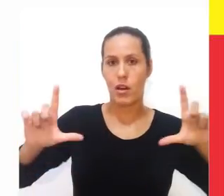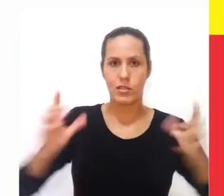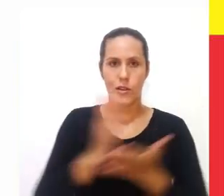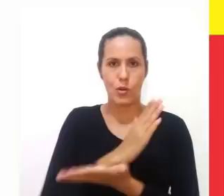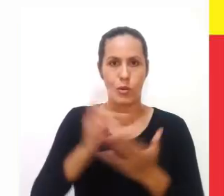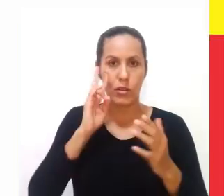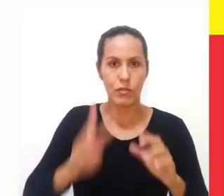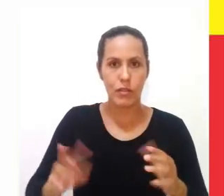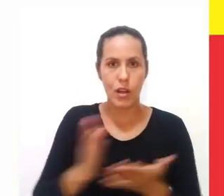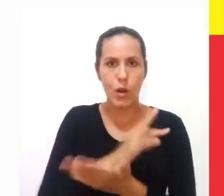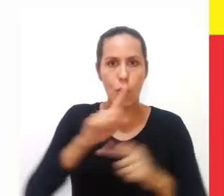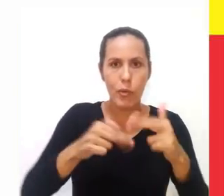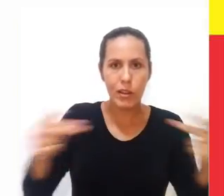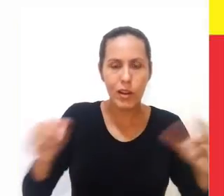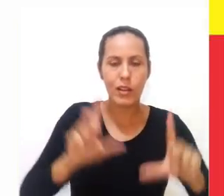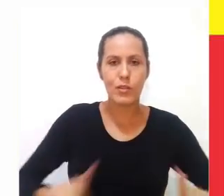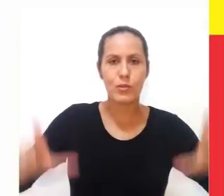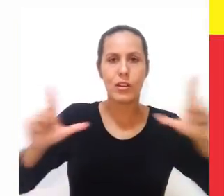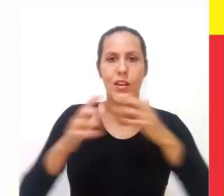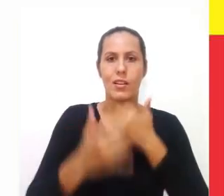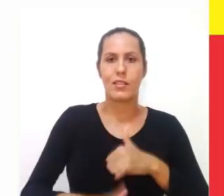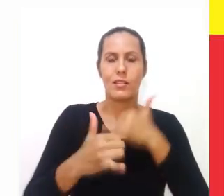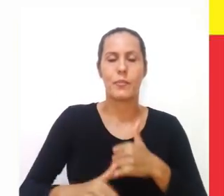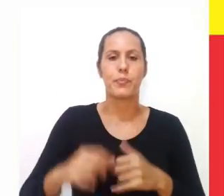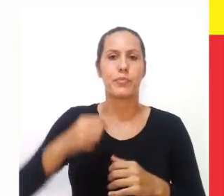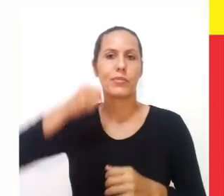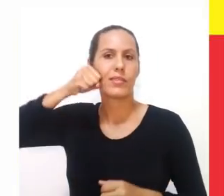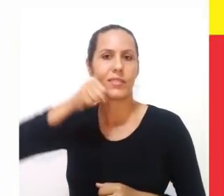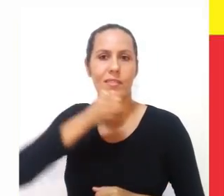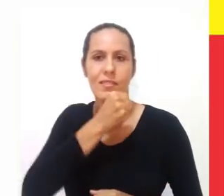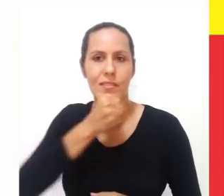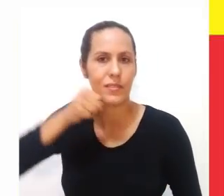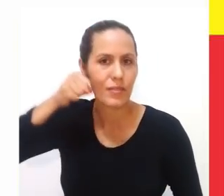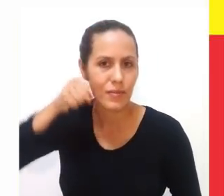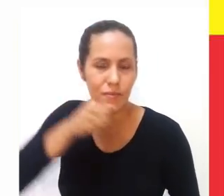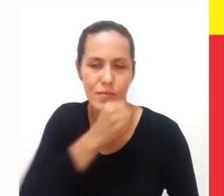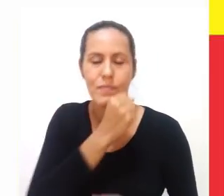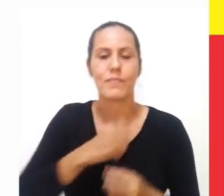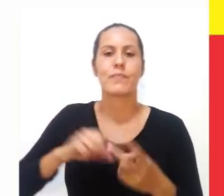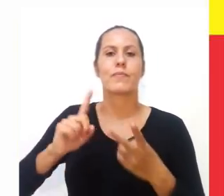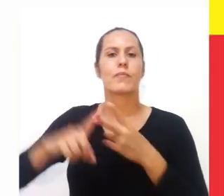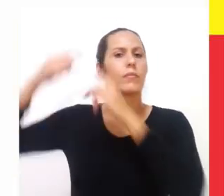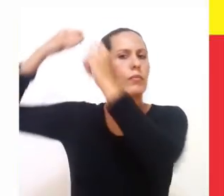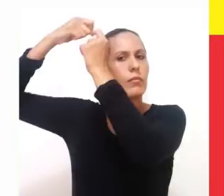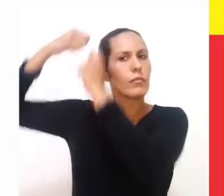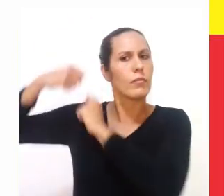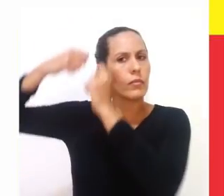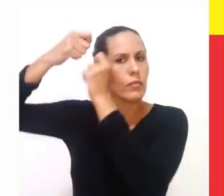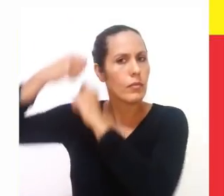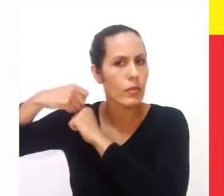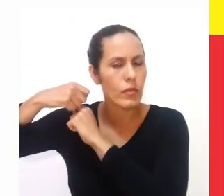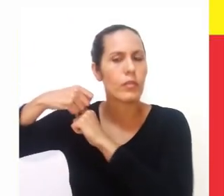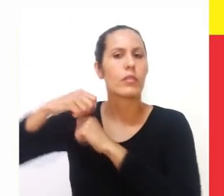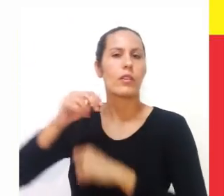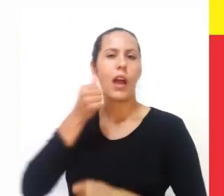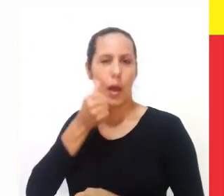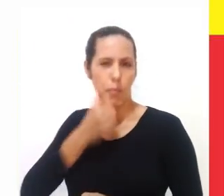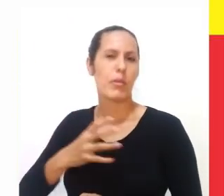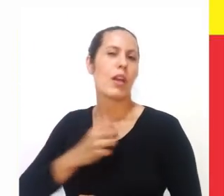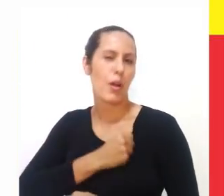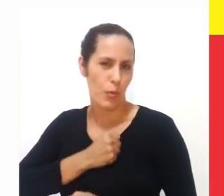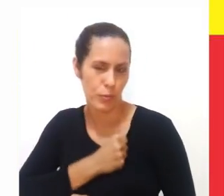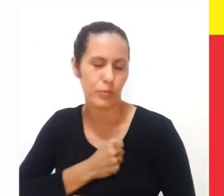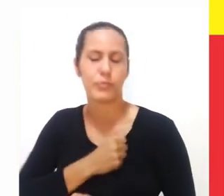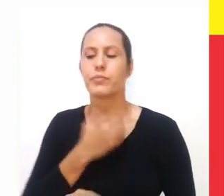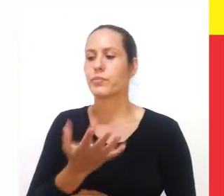os aparelhos elétricos. Nós temos o barbeador elétrico, nós temos o secador de cabelo, que as meninas